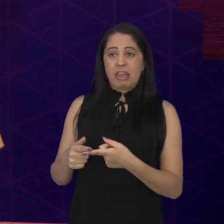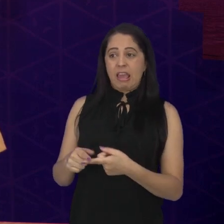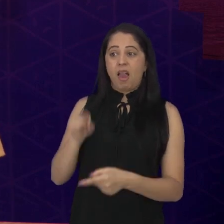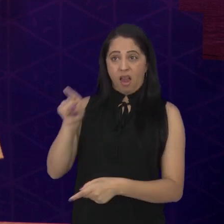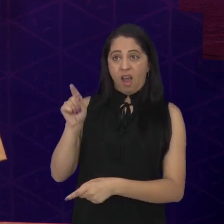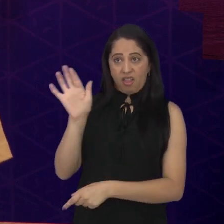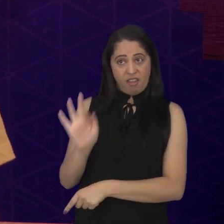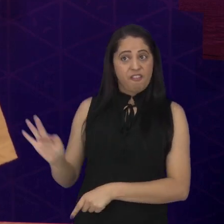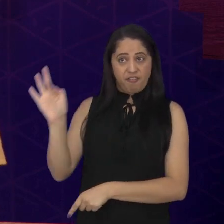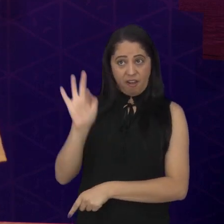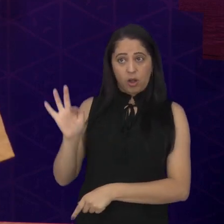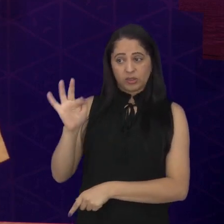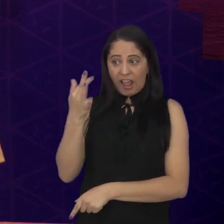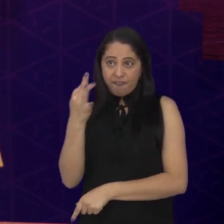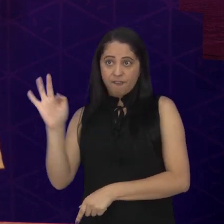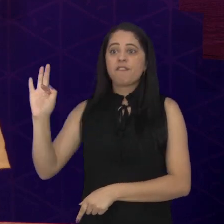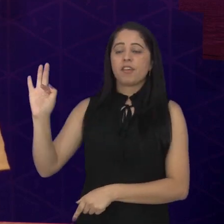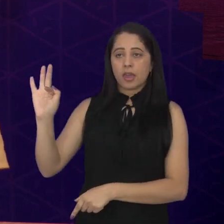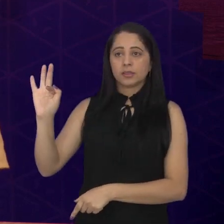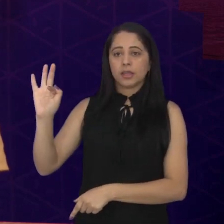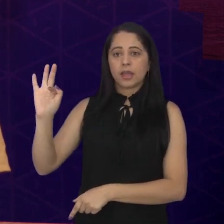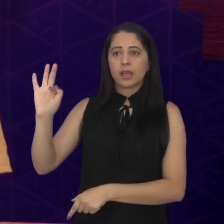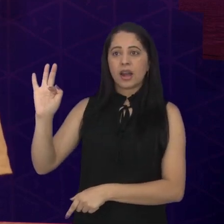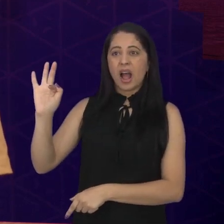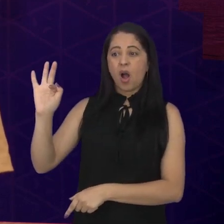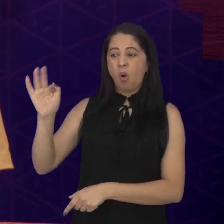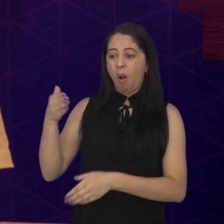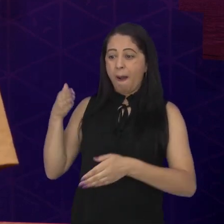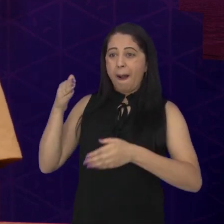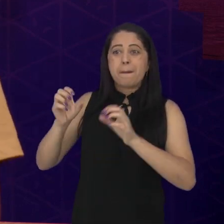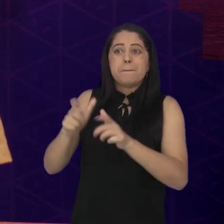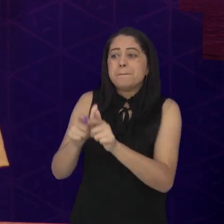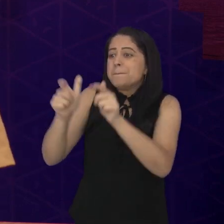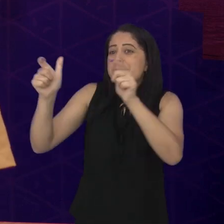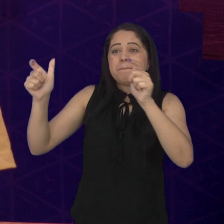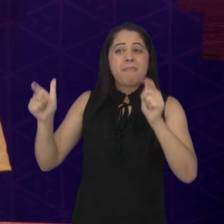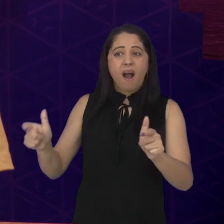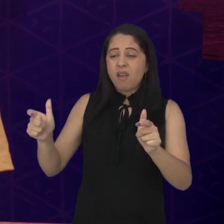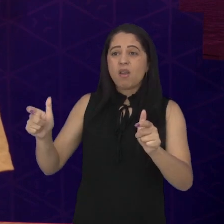que as universidades federais tá